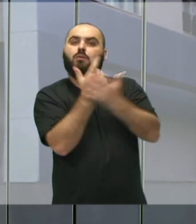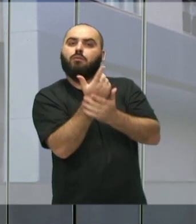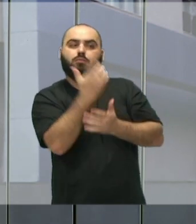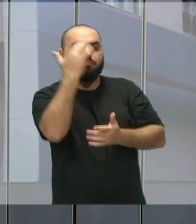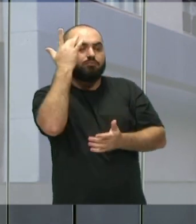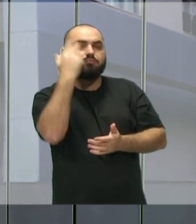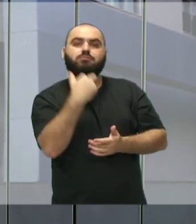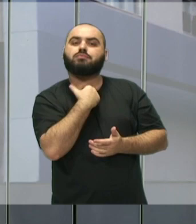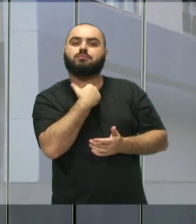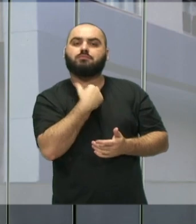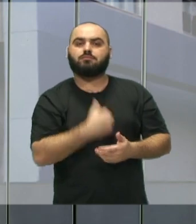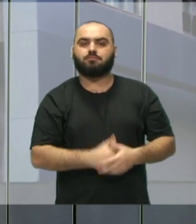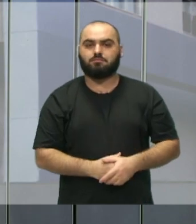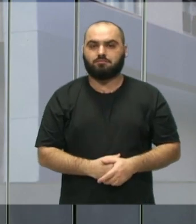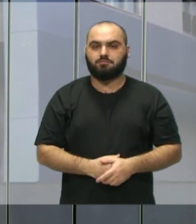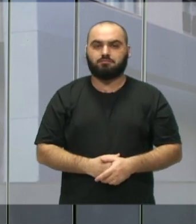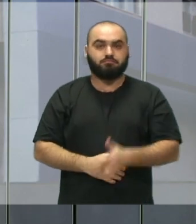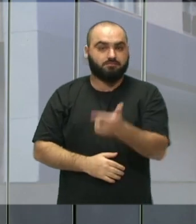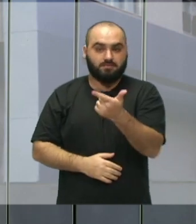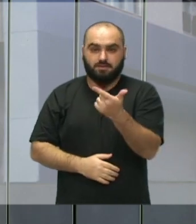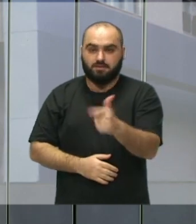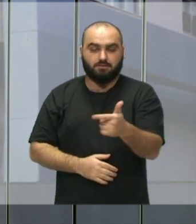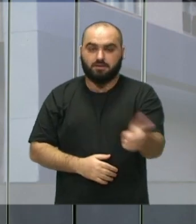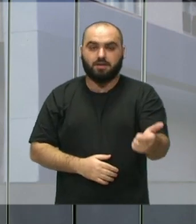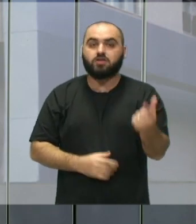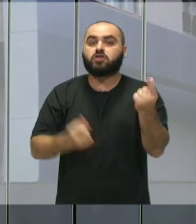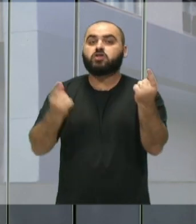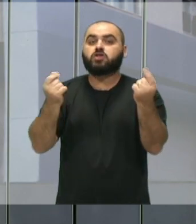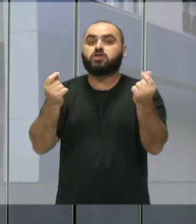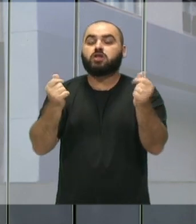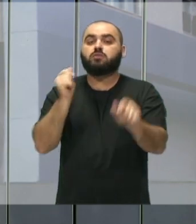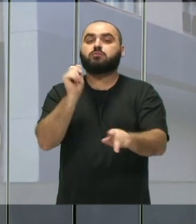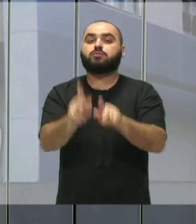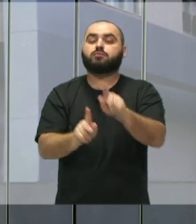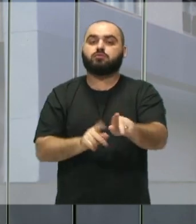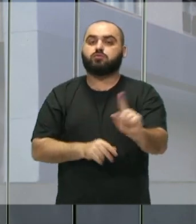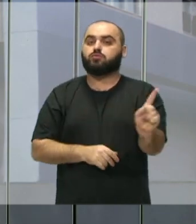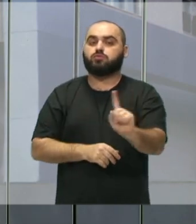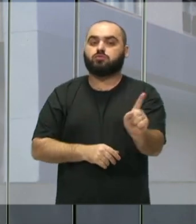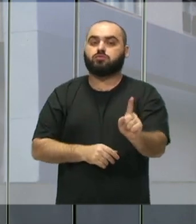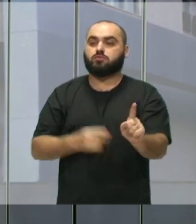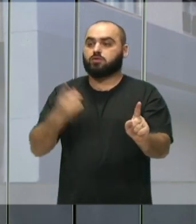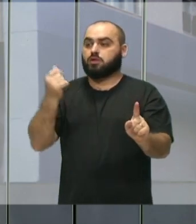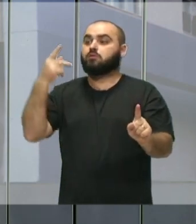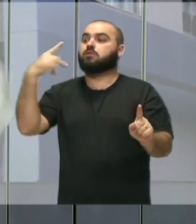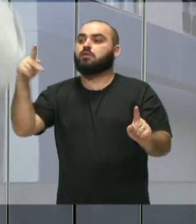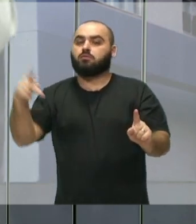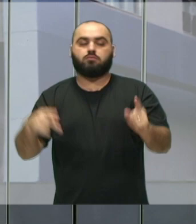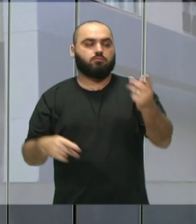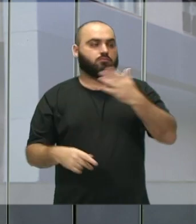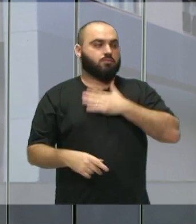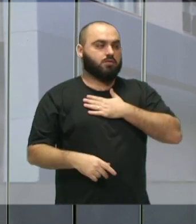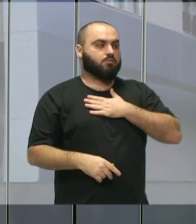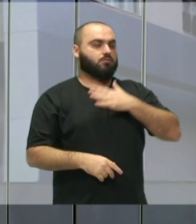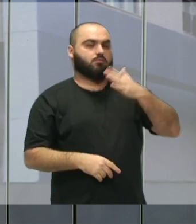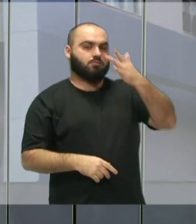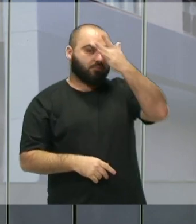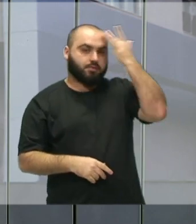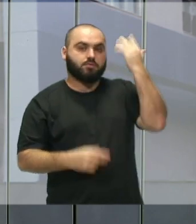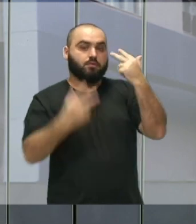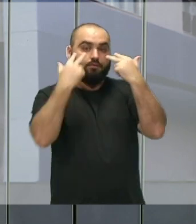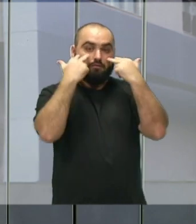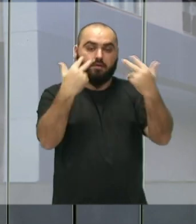bem, Maurício, não existe dinheiro público. Existe o dinheiro teu, o dinheiro meu, o dinheiro de quem está